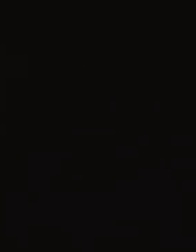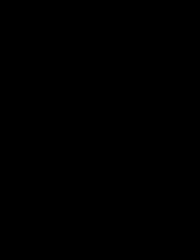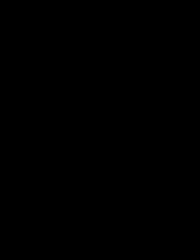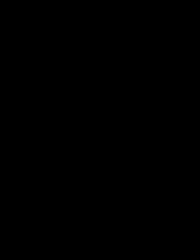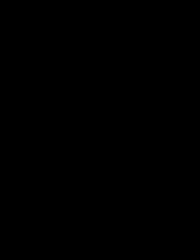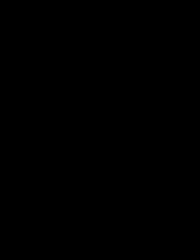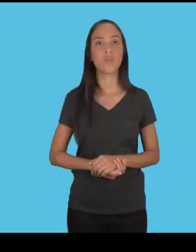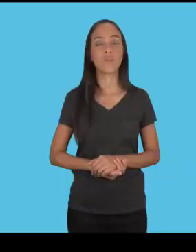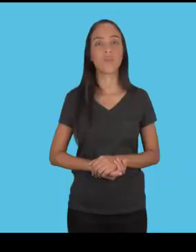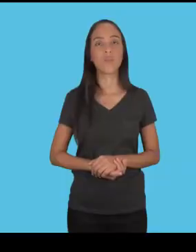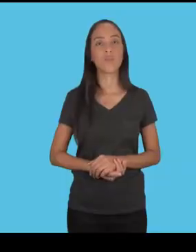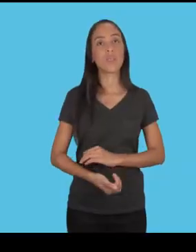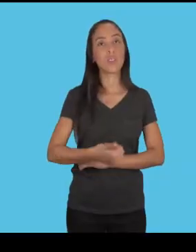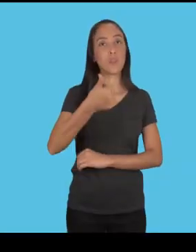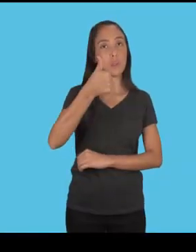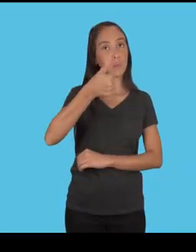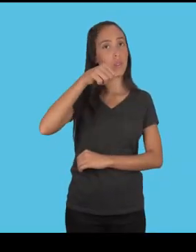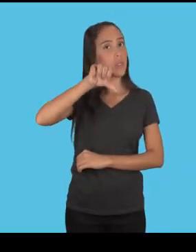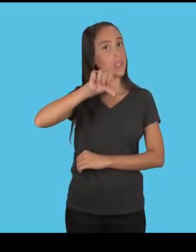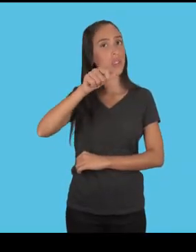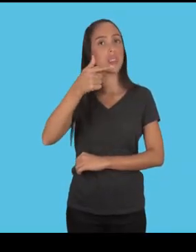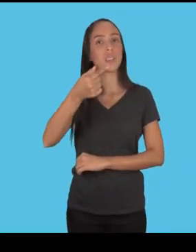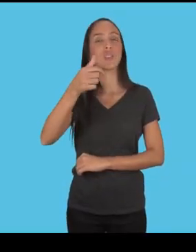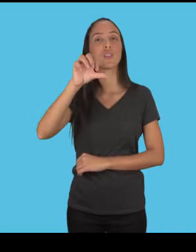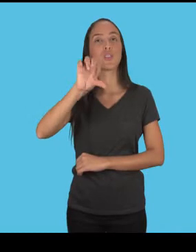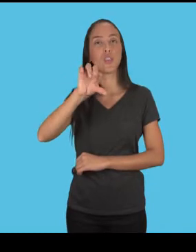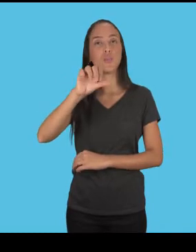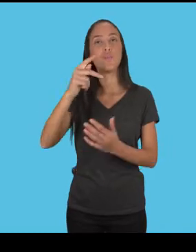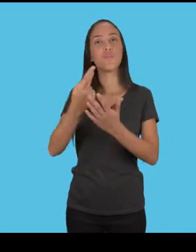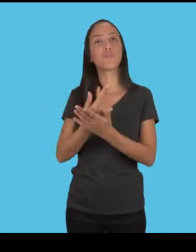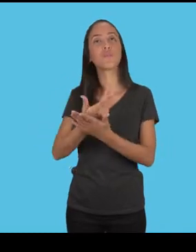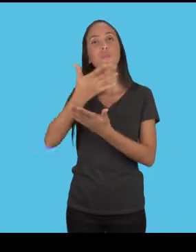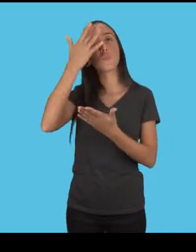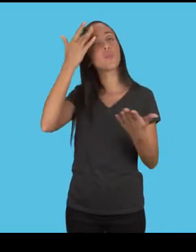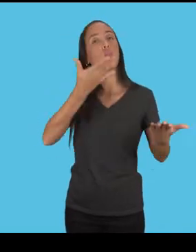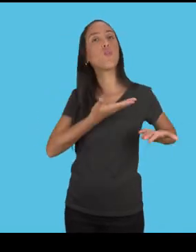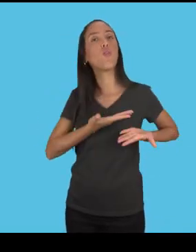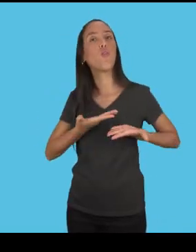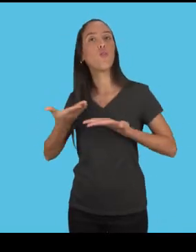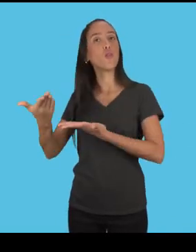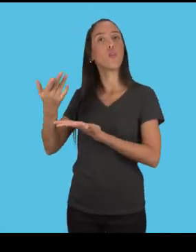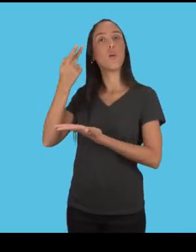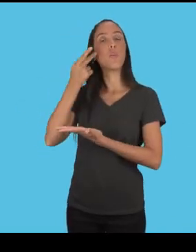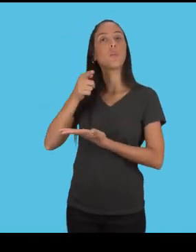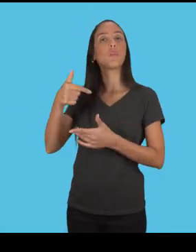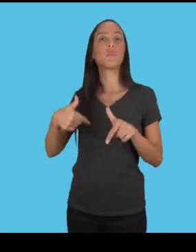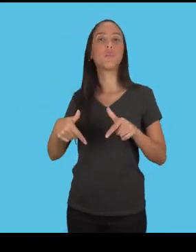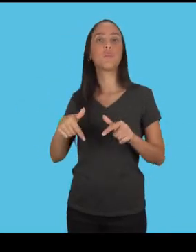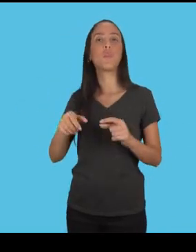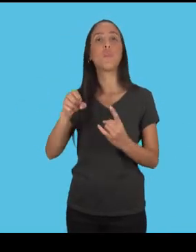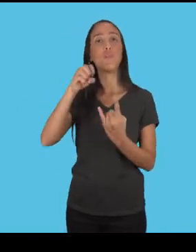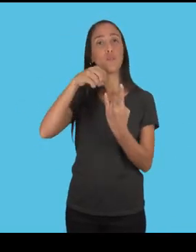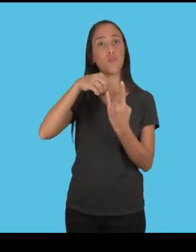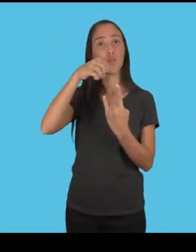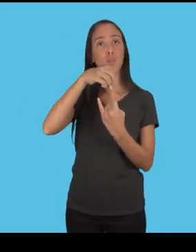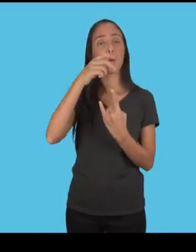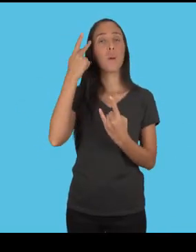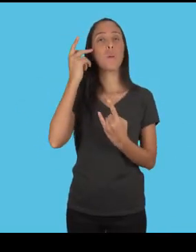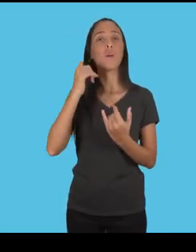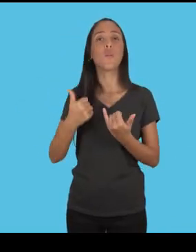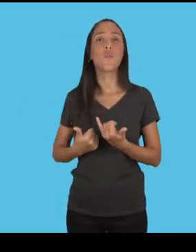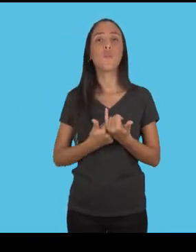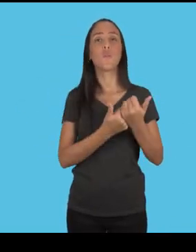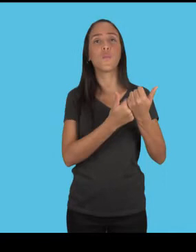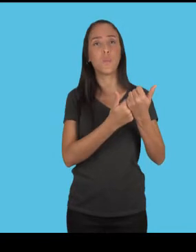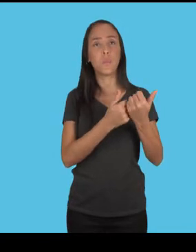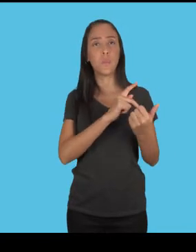Em 1979, eu fui convidado para ir para Fiocruz, para ser vice-presidente de